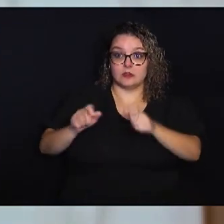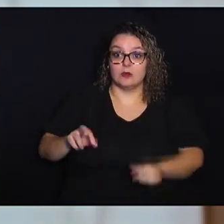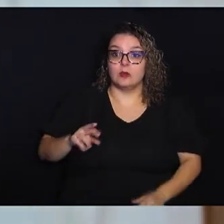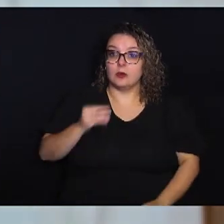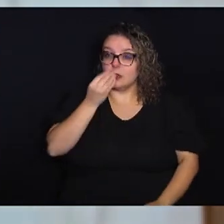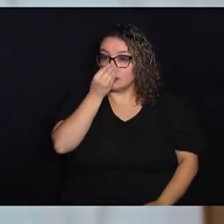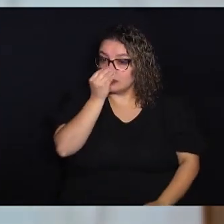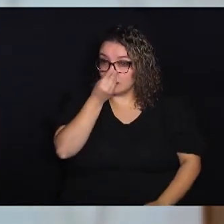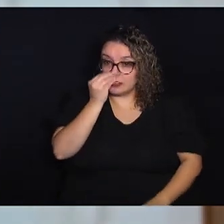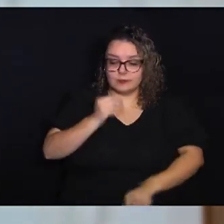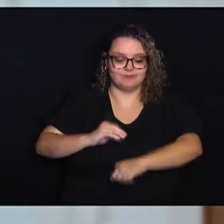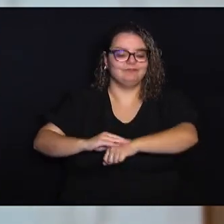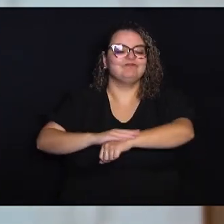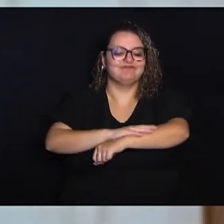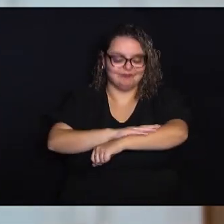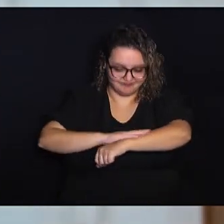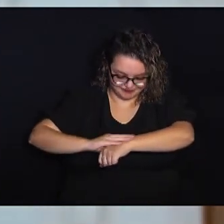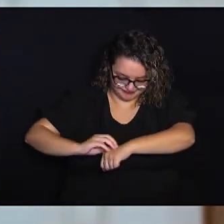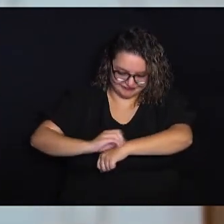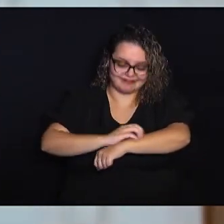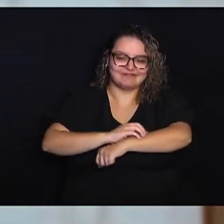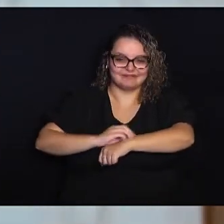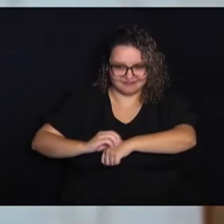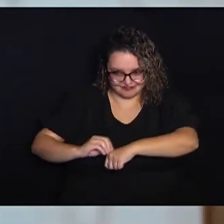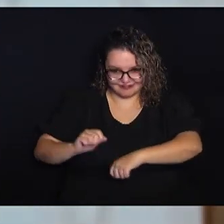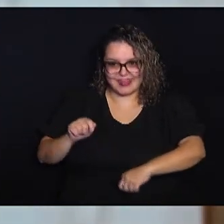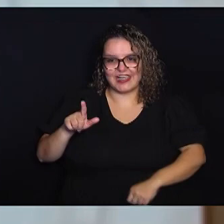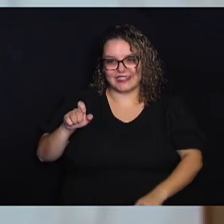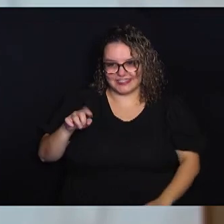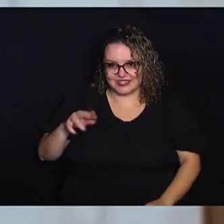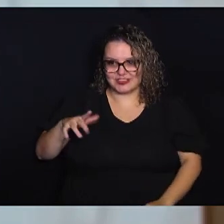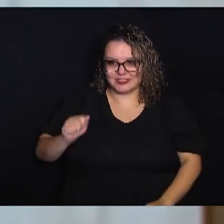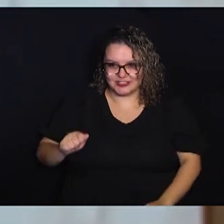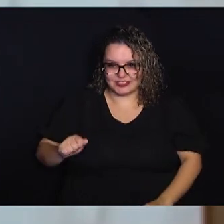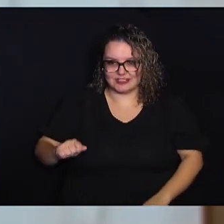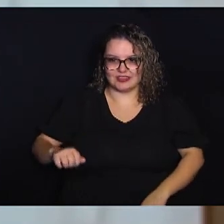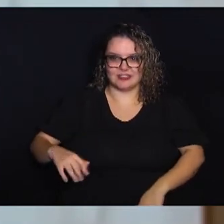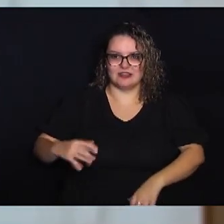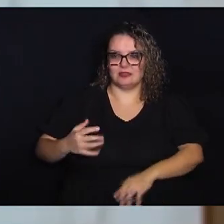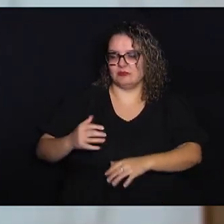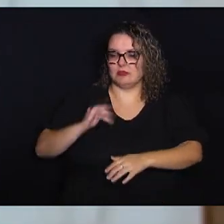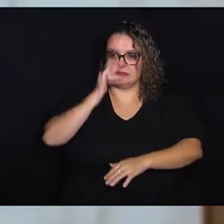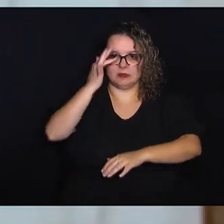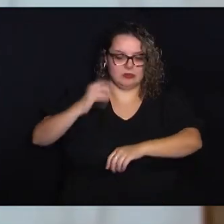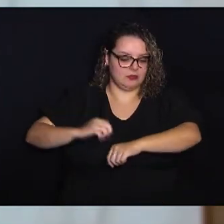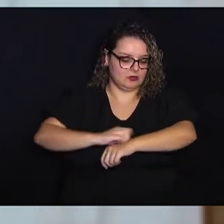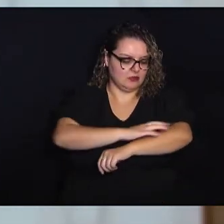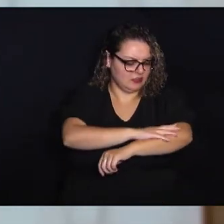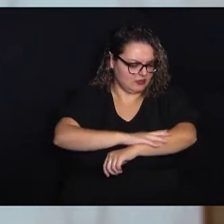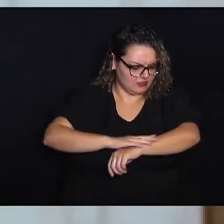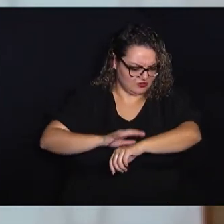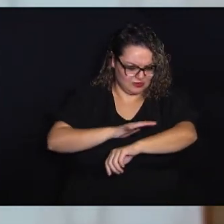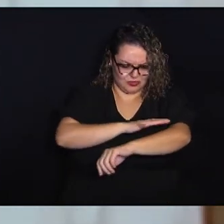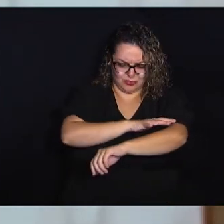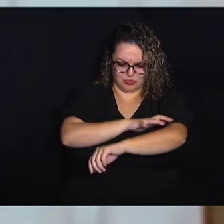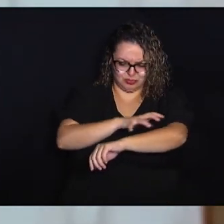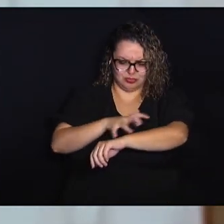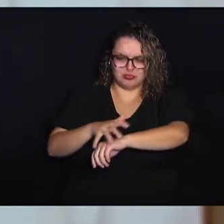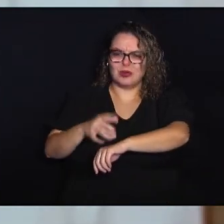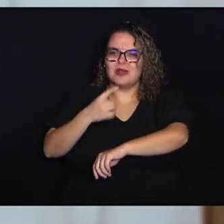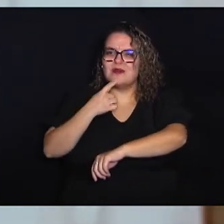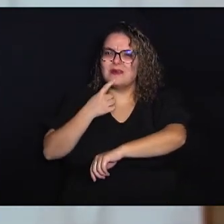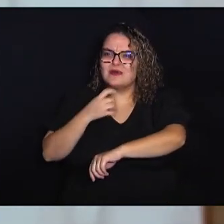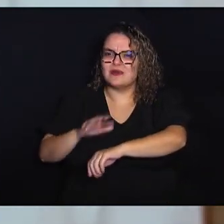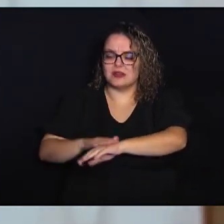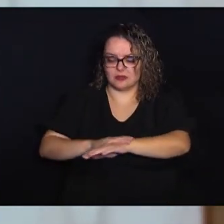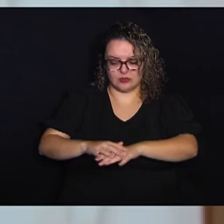quê? Dermatite alérgica, que é uma alergia de pele. Então, a pessoa raspa numa plantinha, ou sai para algum lugar, quando volta está aquele vermelhidão, às vezes na